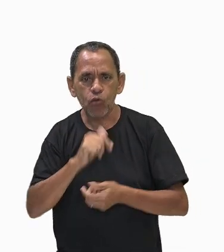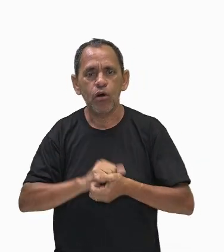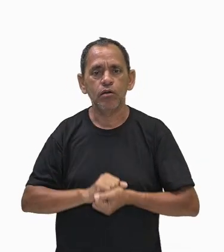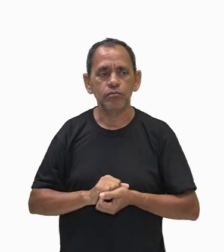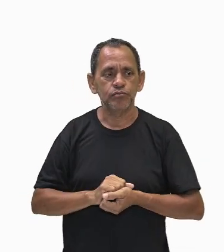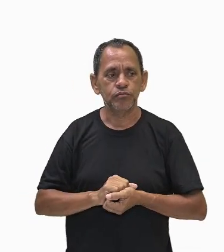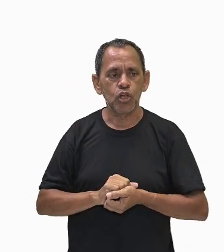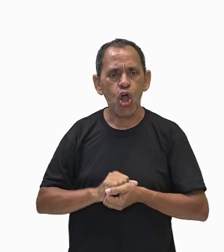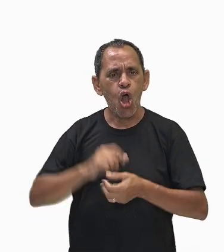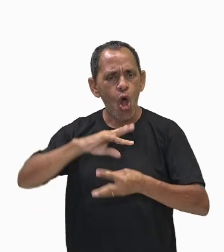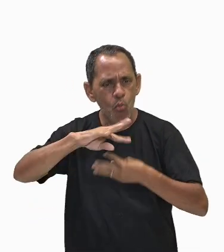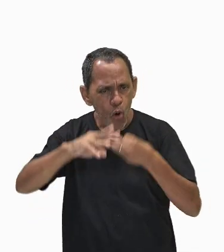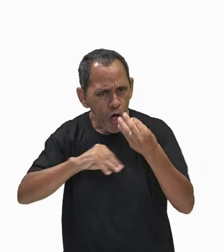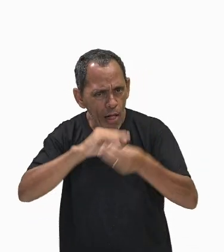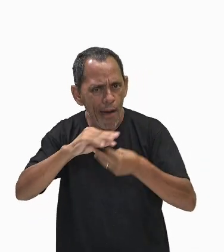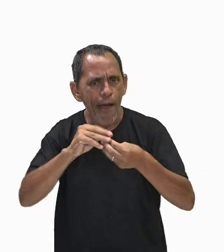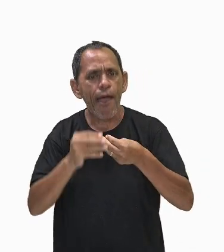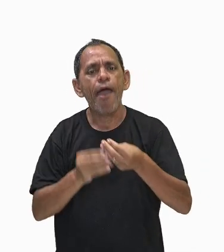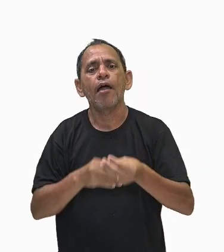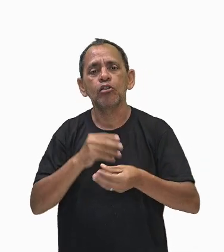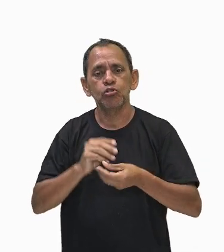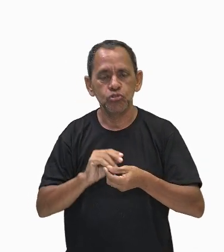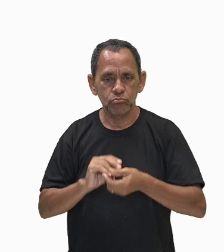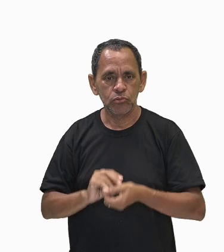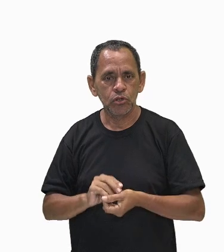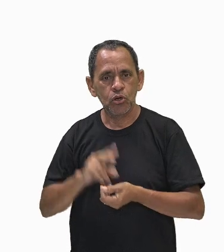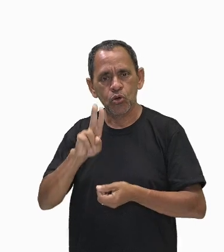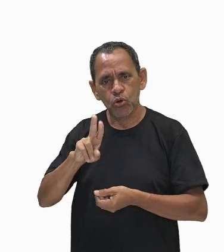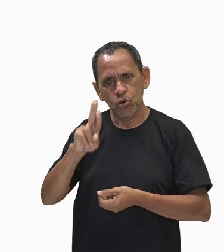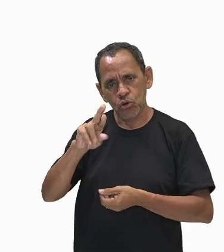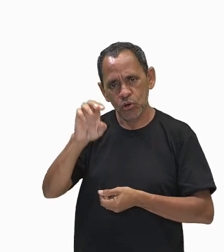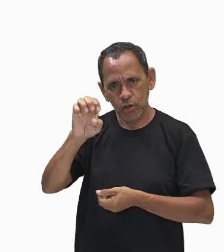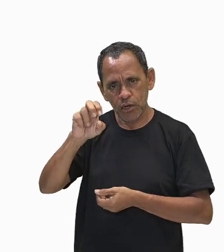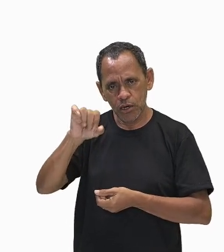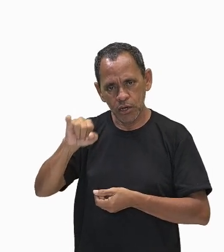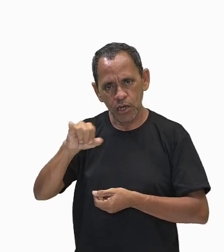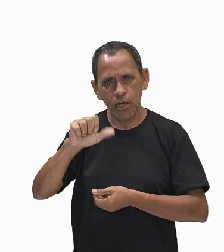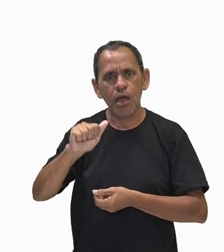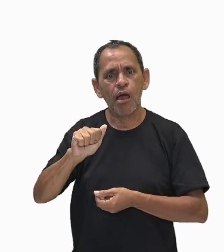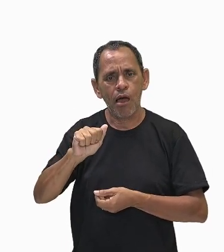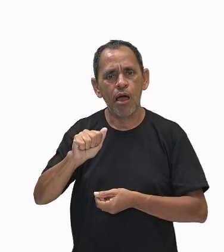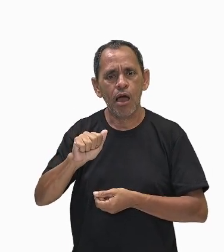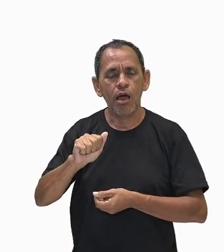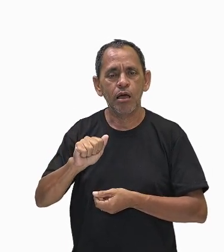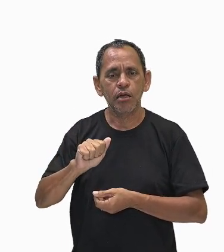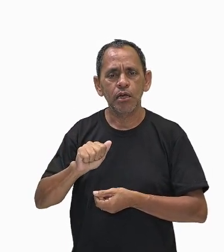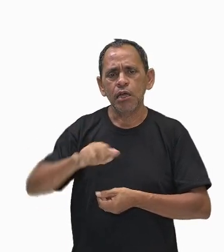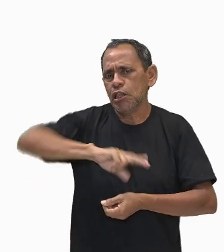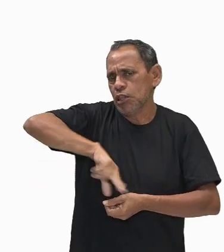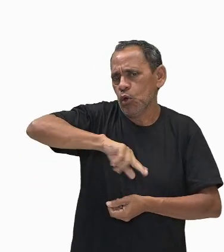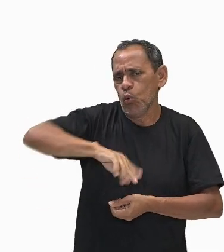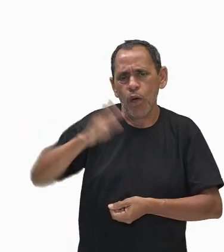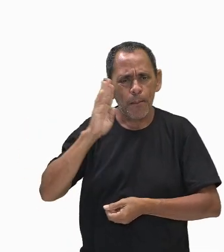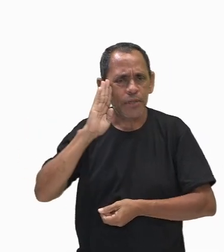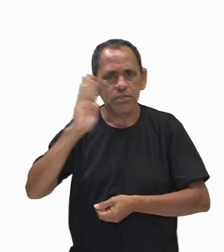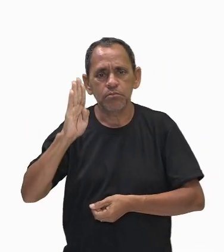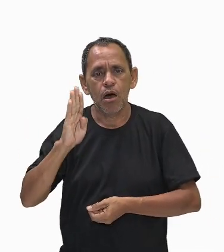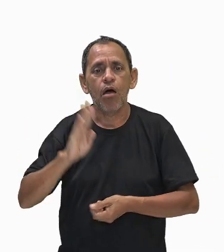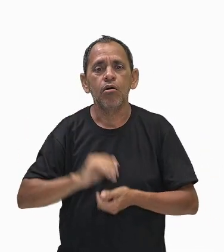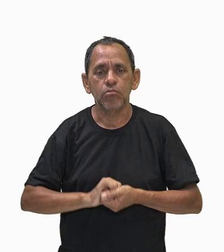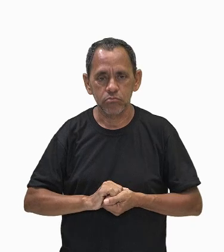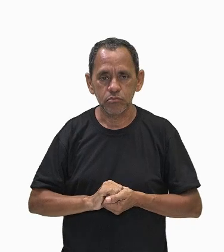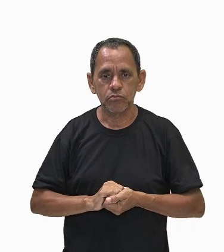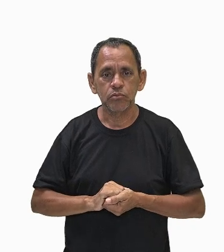algumas moléculas de ureia, mas não é considerado uma excreta principal. Na verdade, a função da glândula